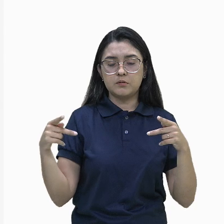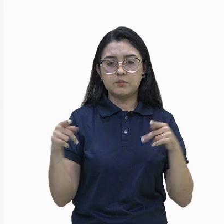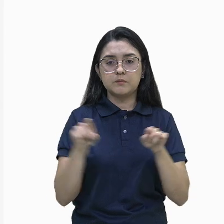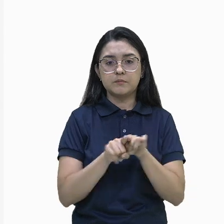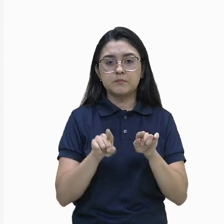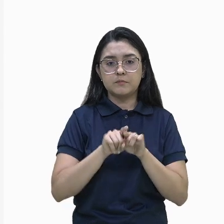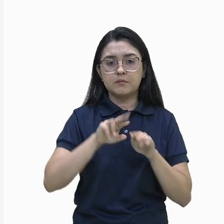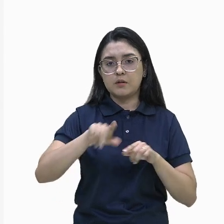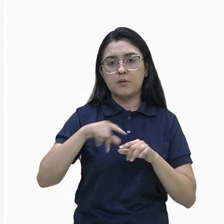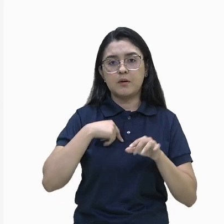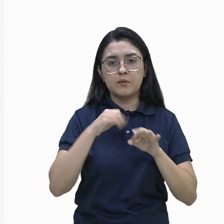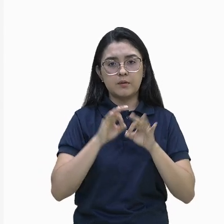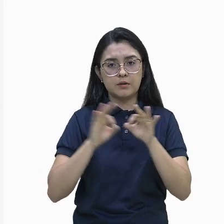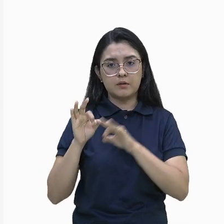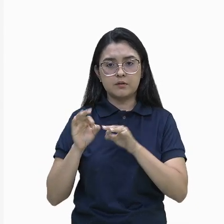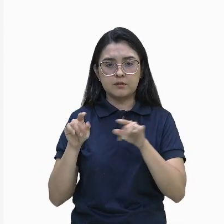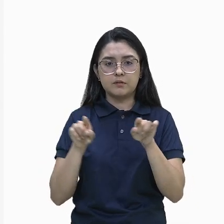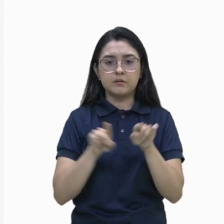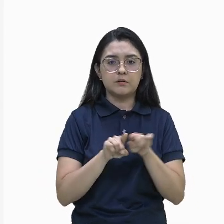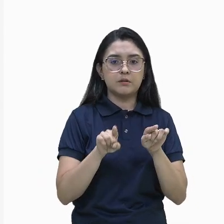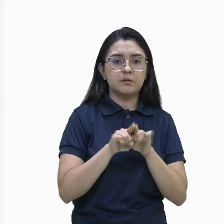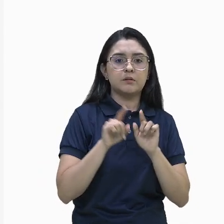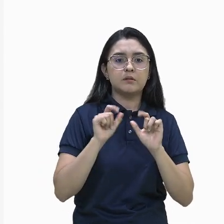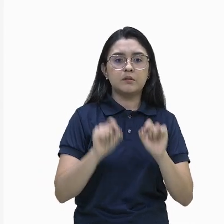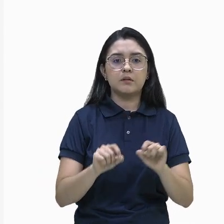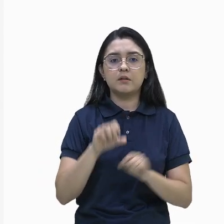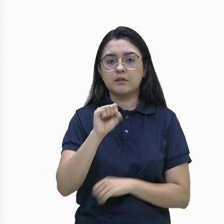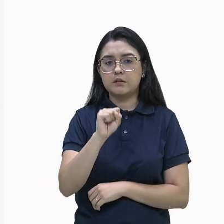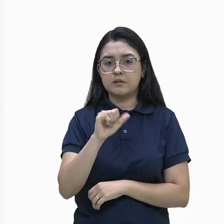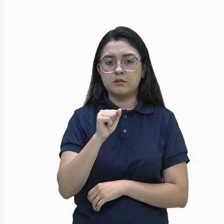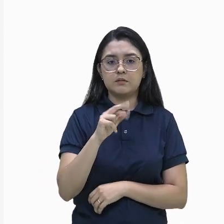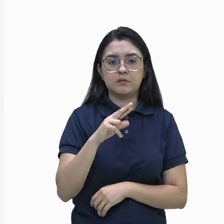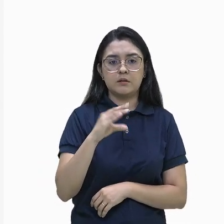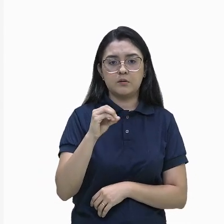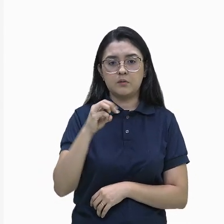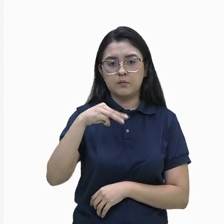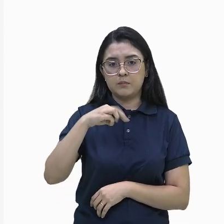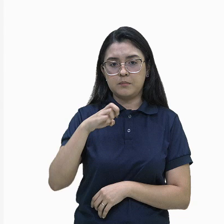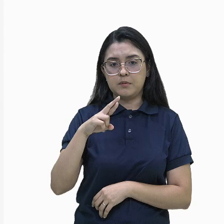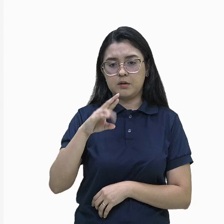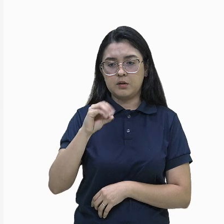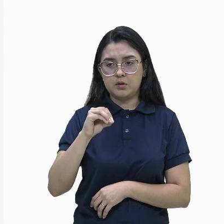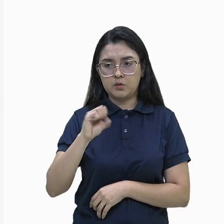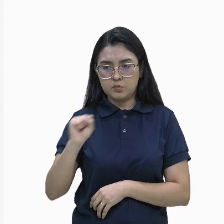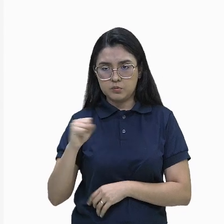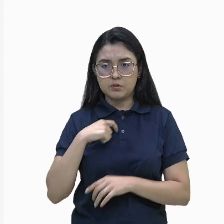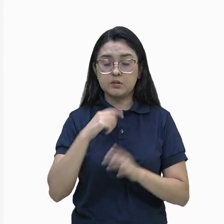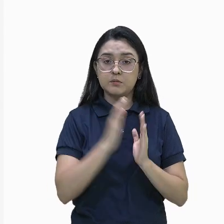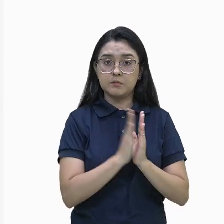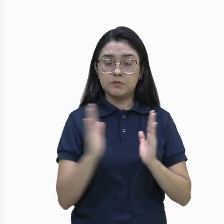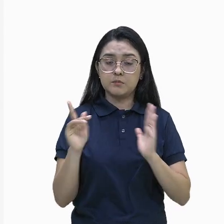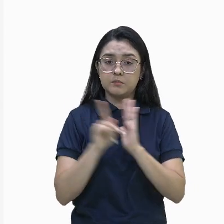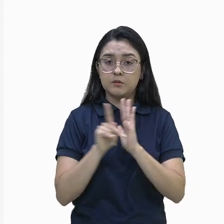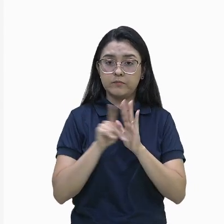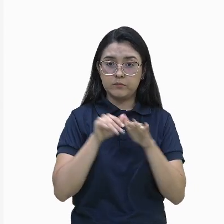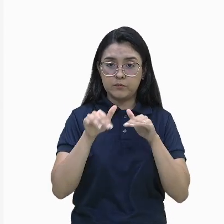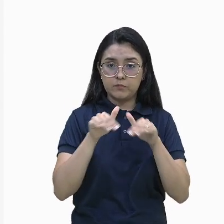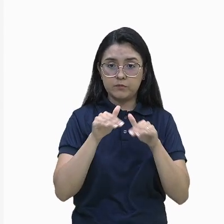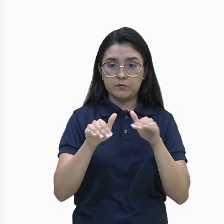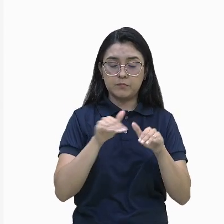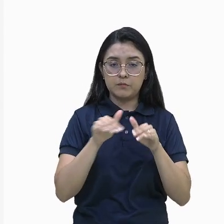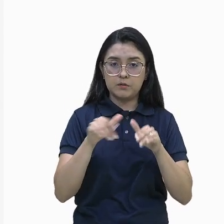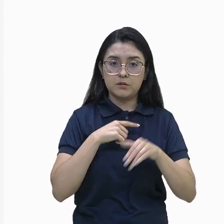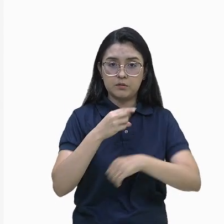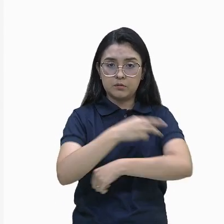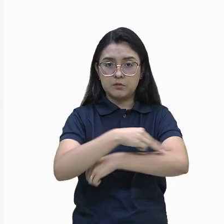são organizadas em sarcômeros. E nesse processo do movimento do